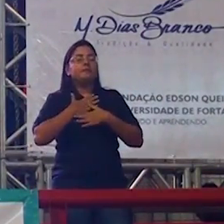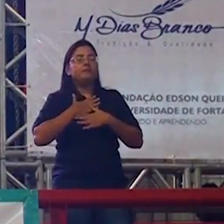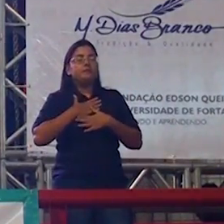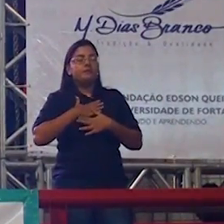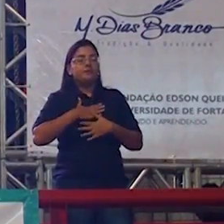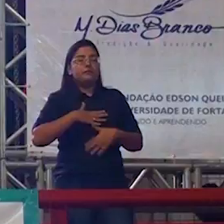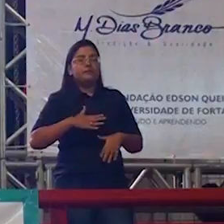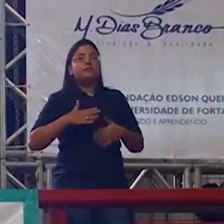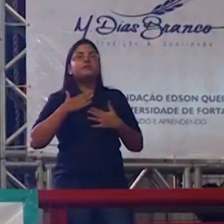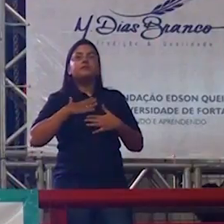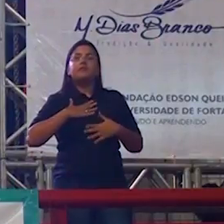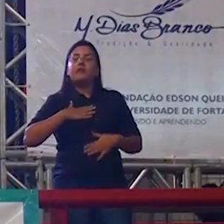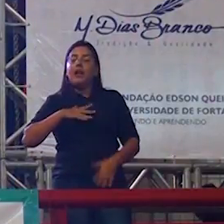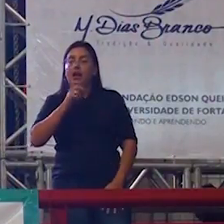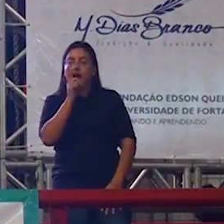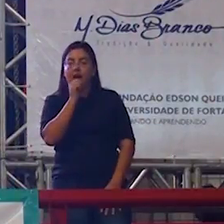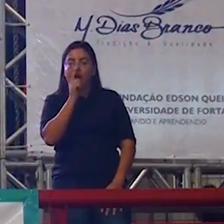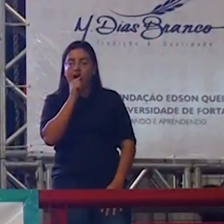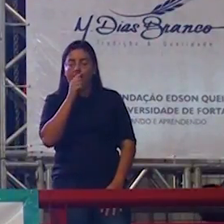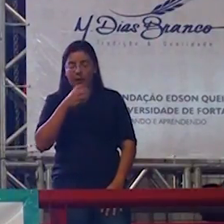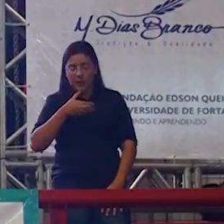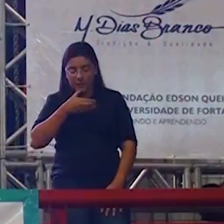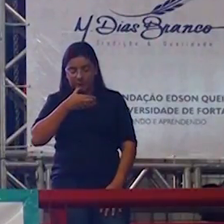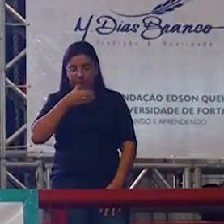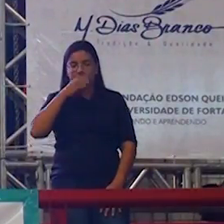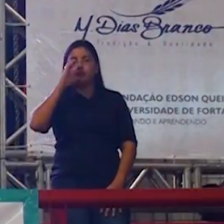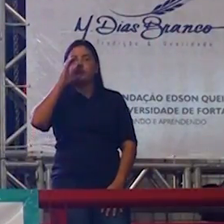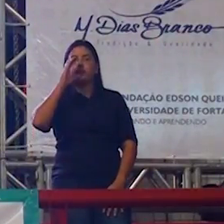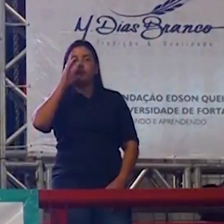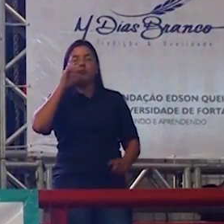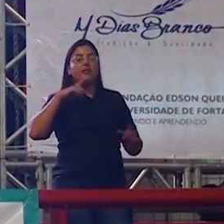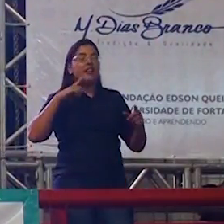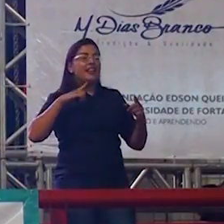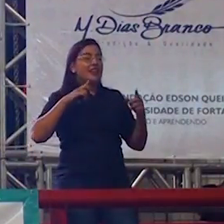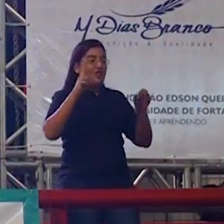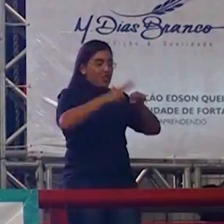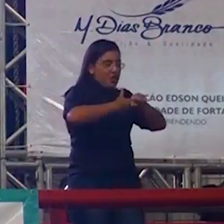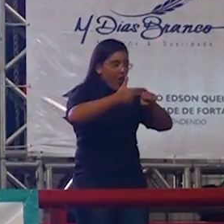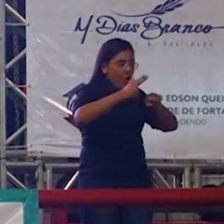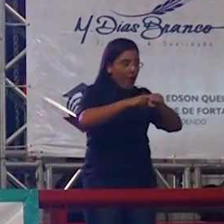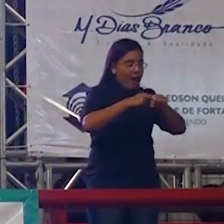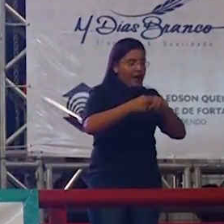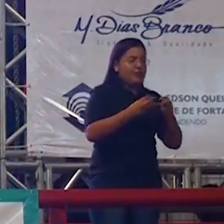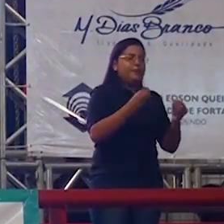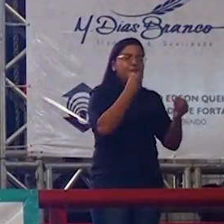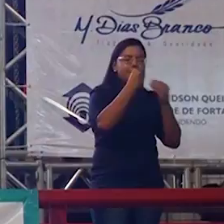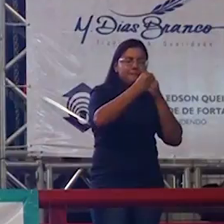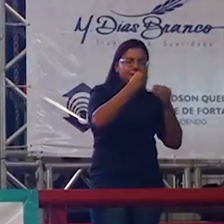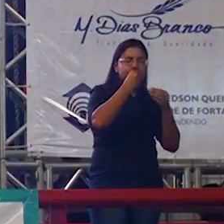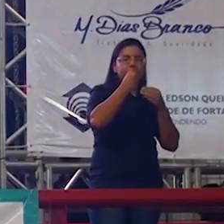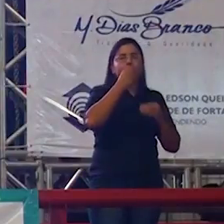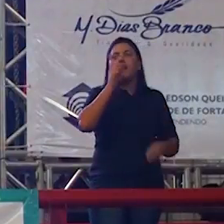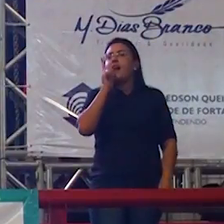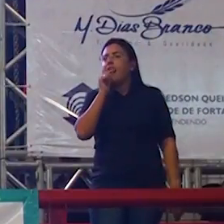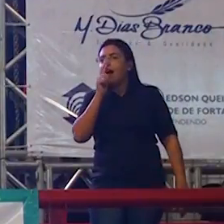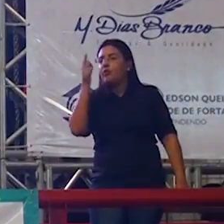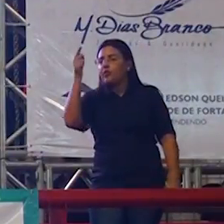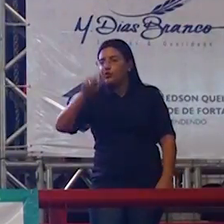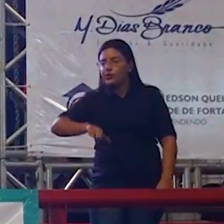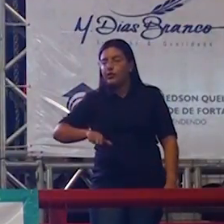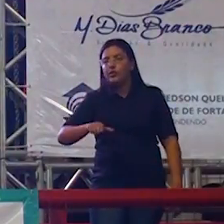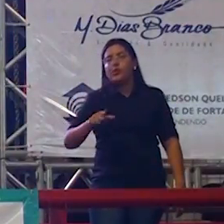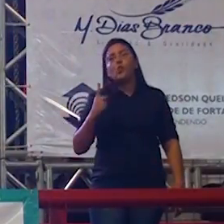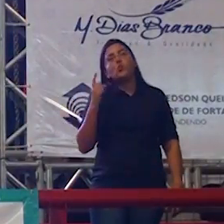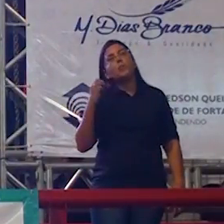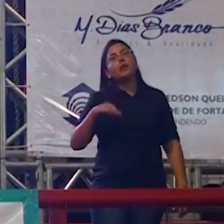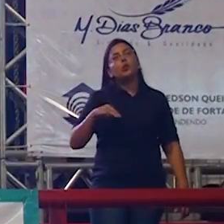pego a minha garrafinha d'água, viro, pego um pedaço da barra de chocolate, como, bebo água de novo, eu paro